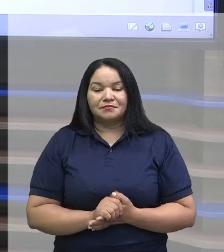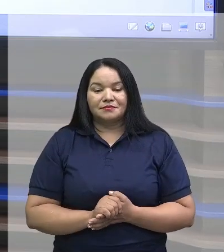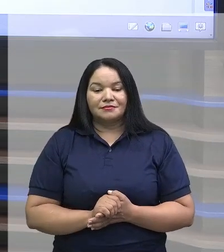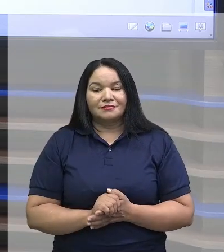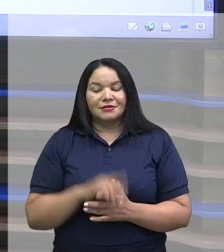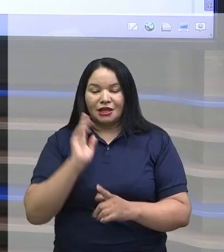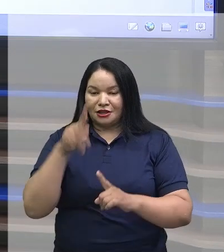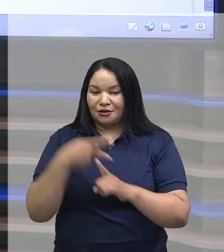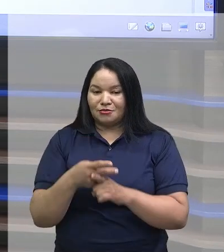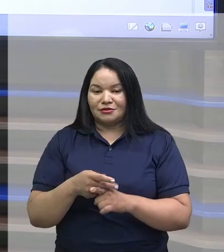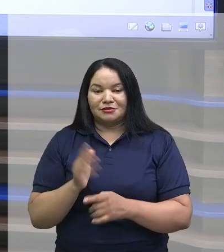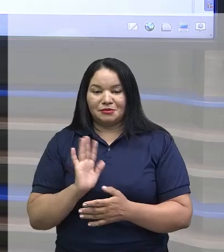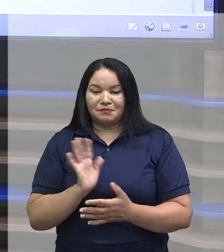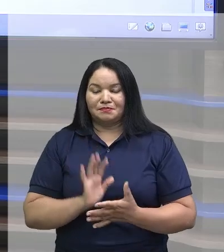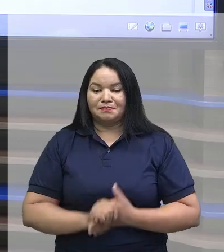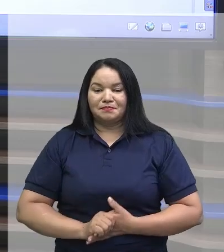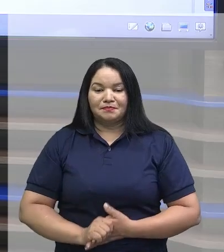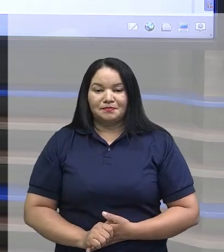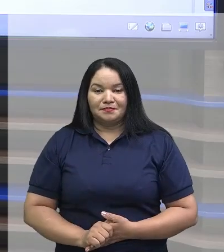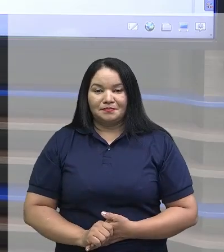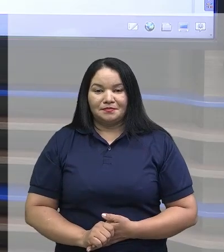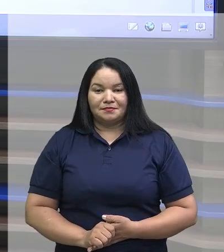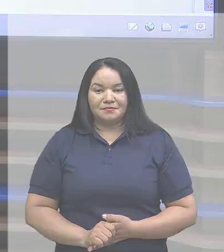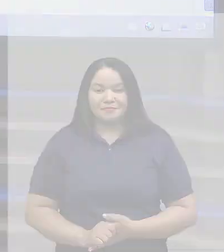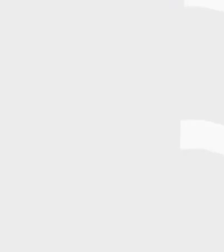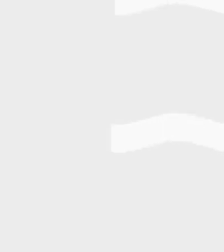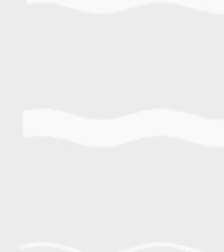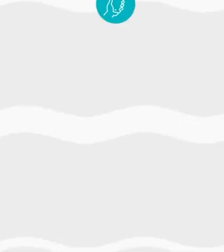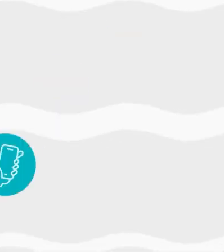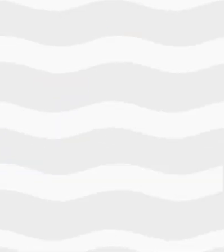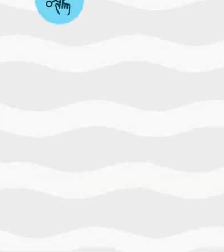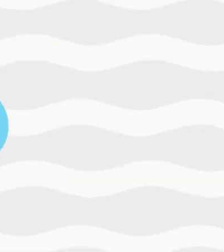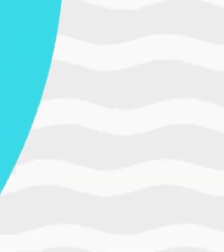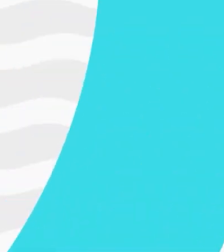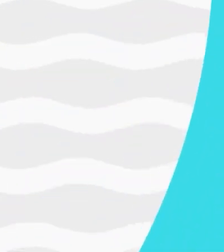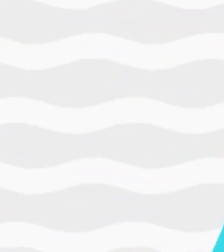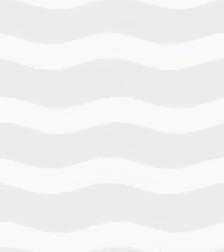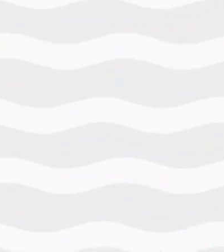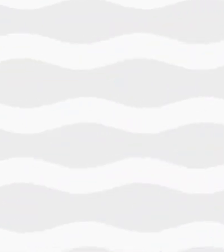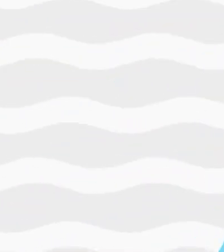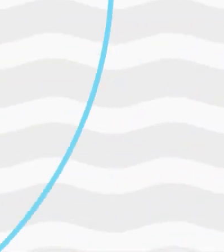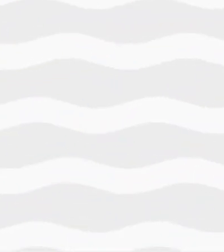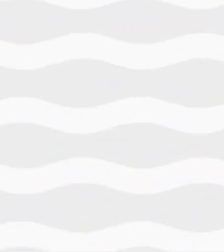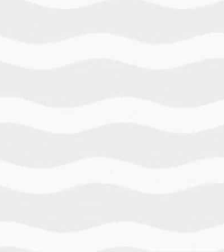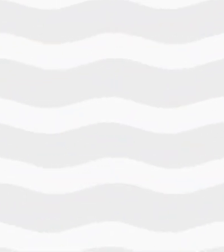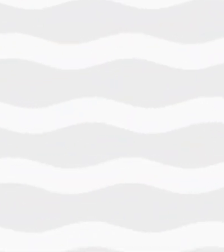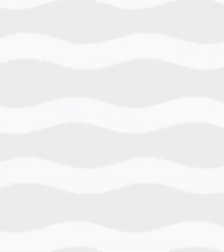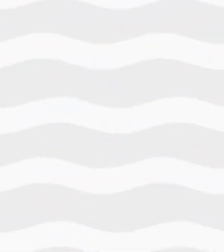e até uma próxima oportunidade.